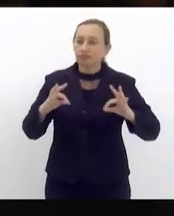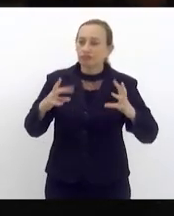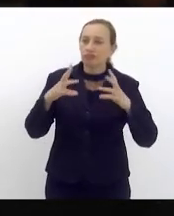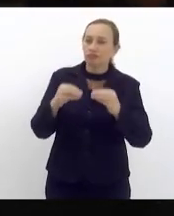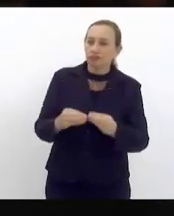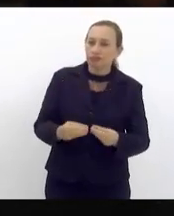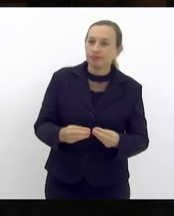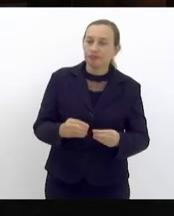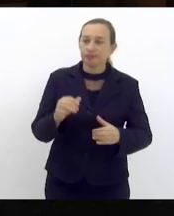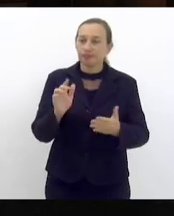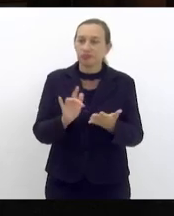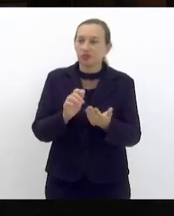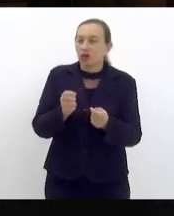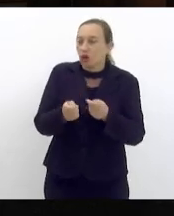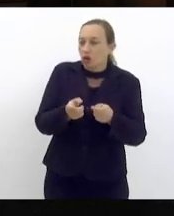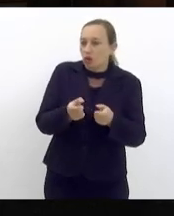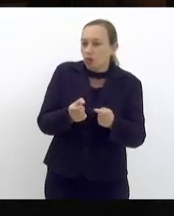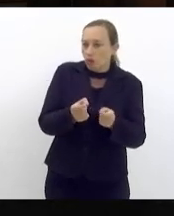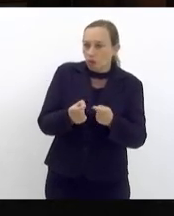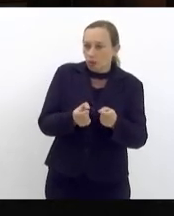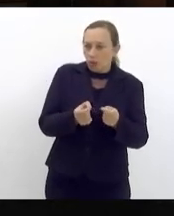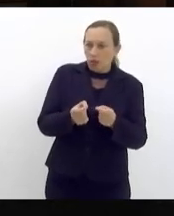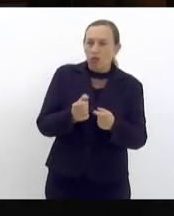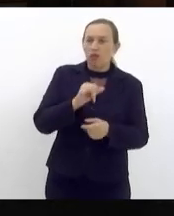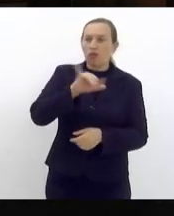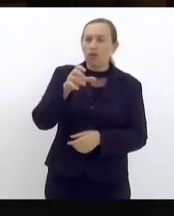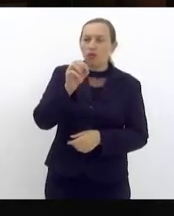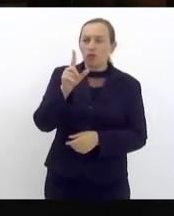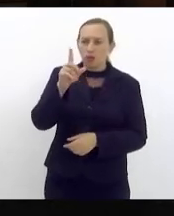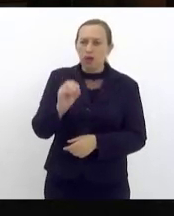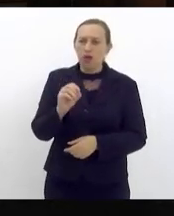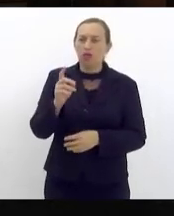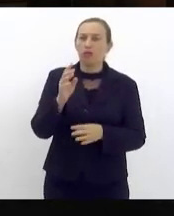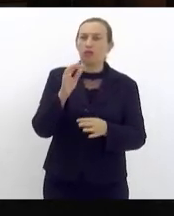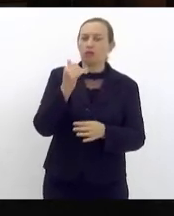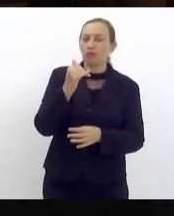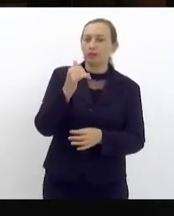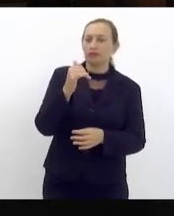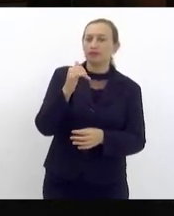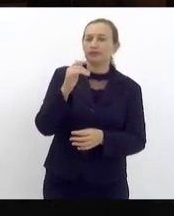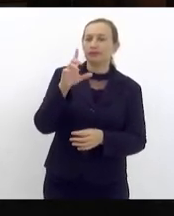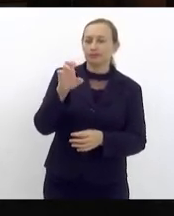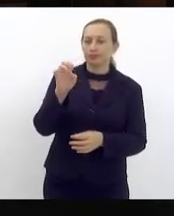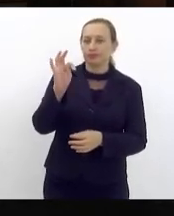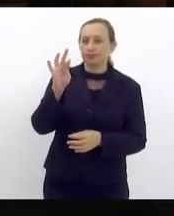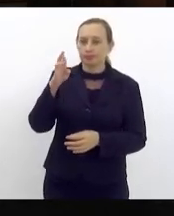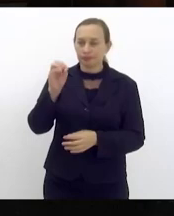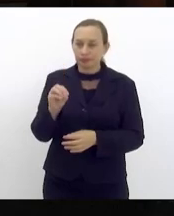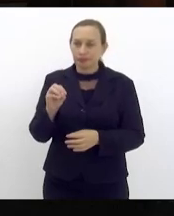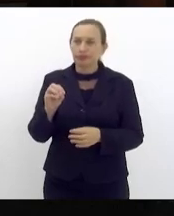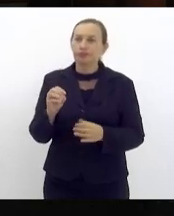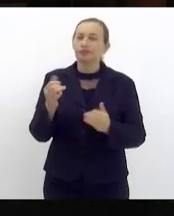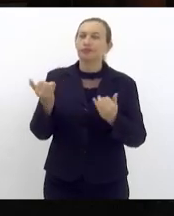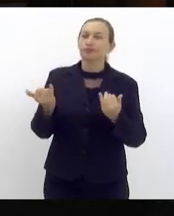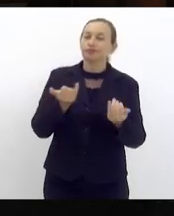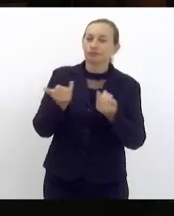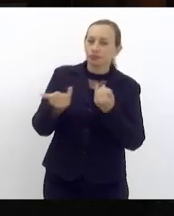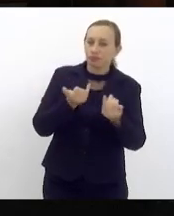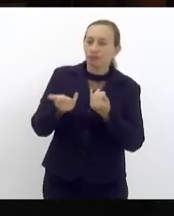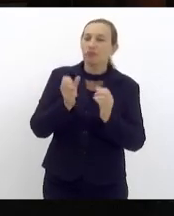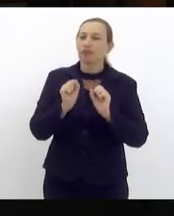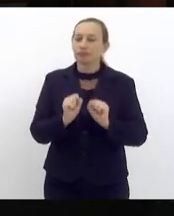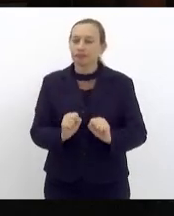a partir de jogos eletrônicos a nossa juventude está suscetível a informações que possam